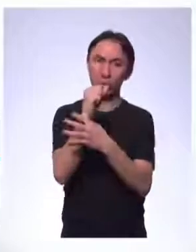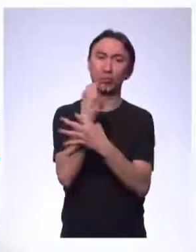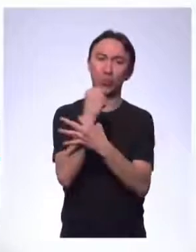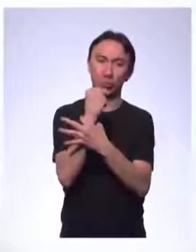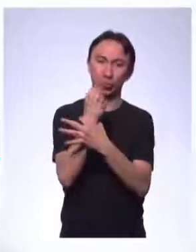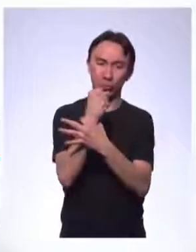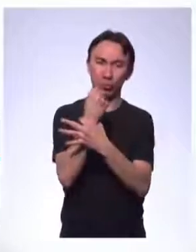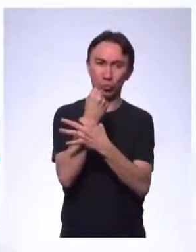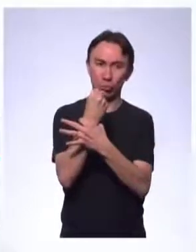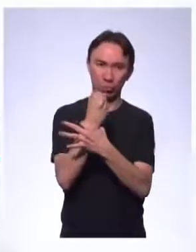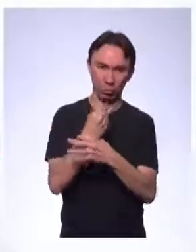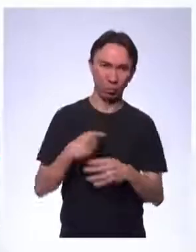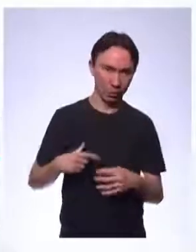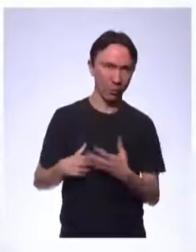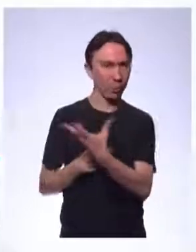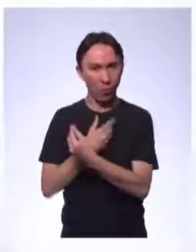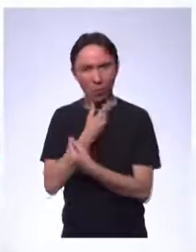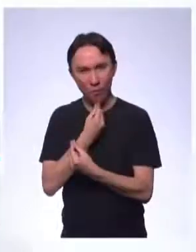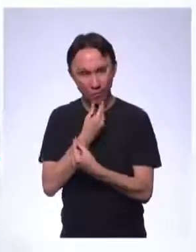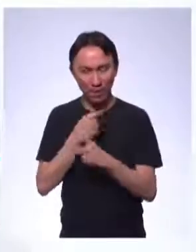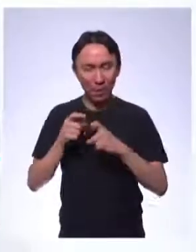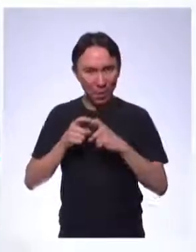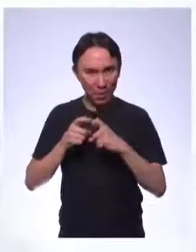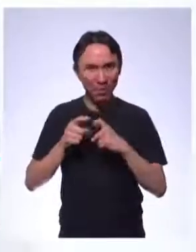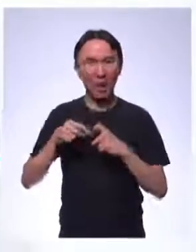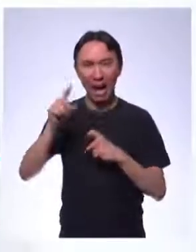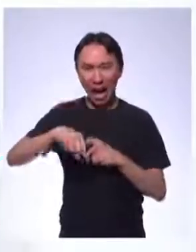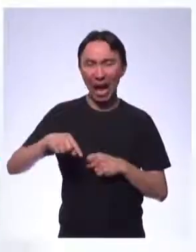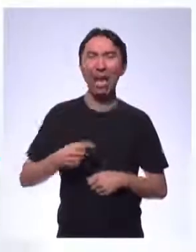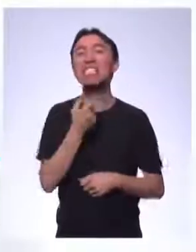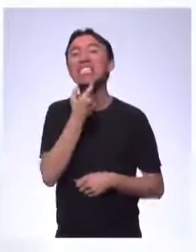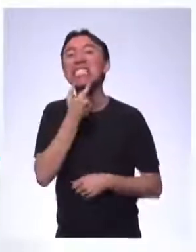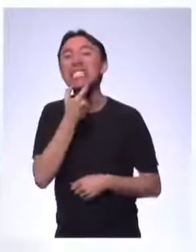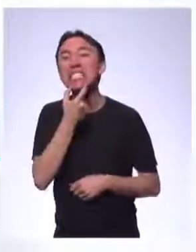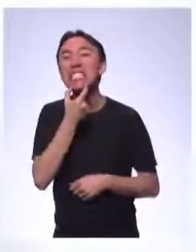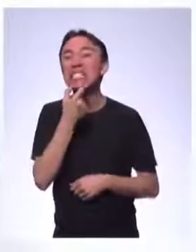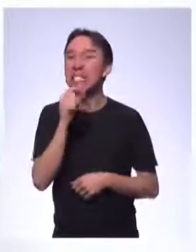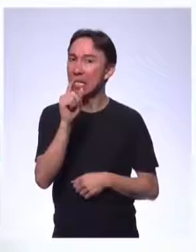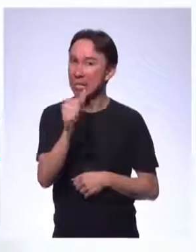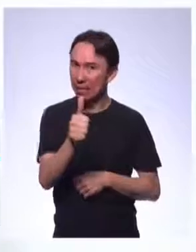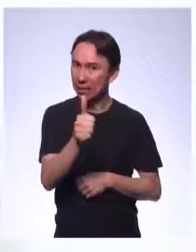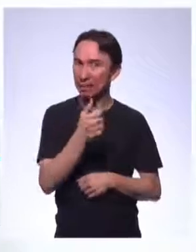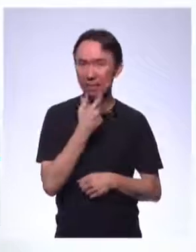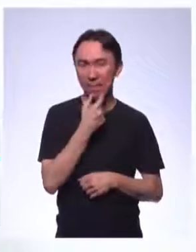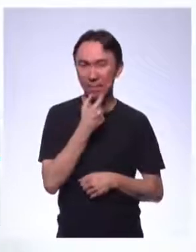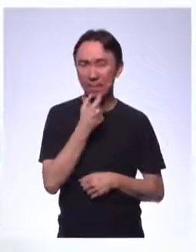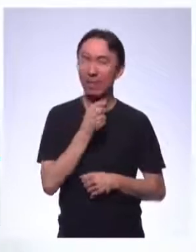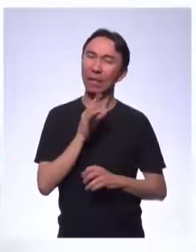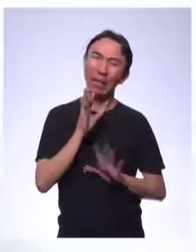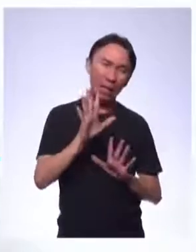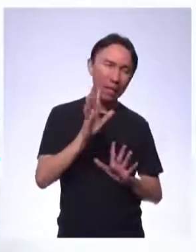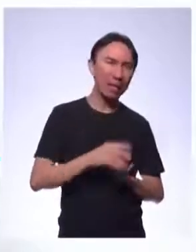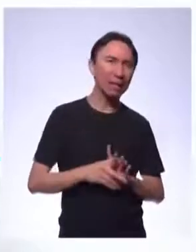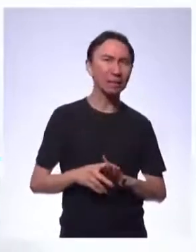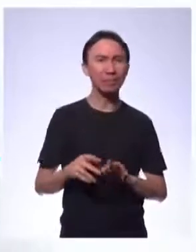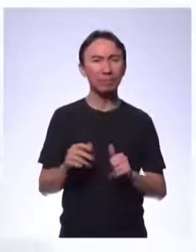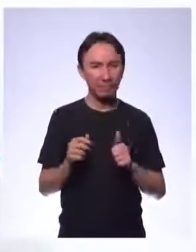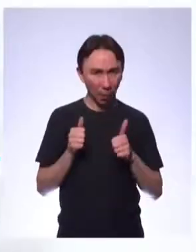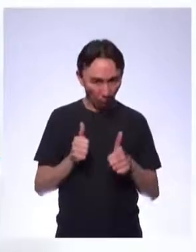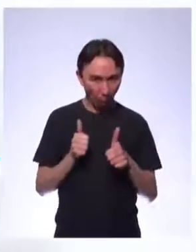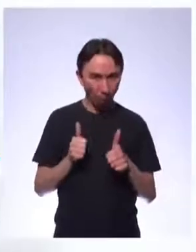Edward Jenner, ele era britânico. Tá? O que quer dizer britânico? Que ele é lá do Reino Unido. No caso dele, se eu não me engano, ele era